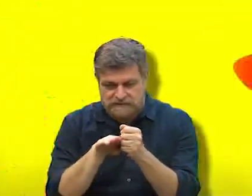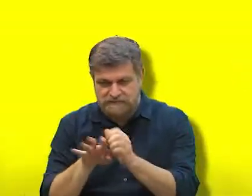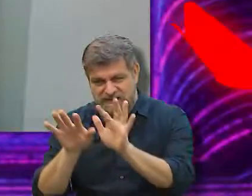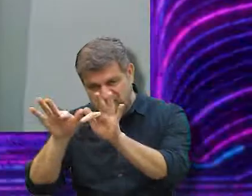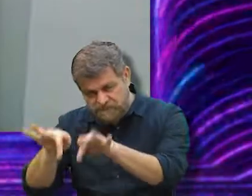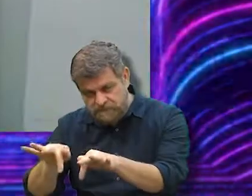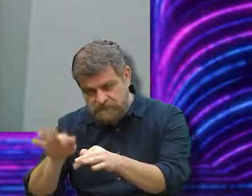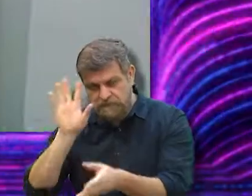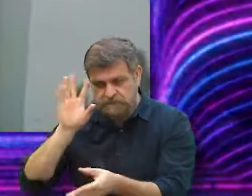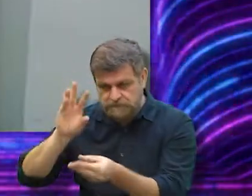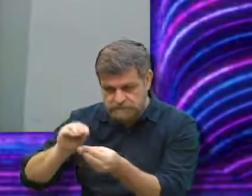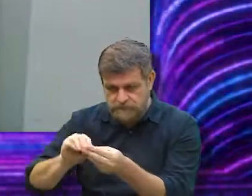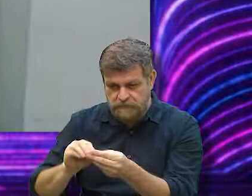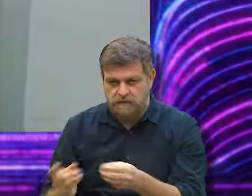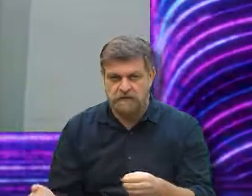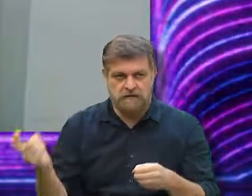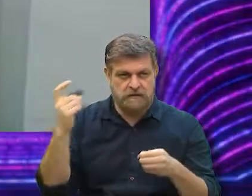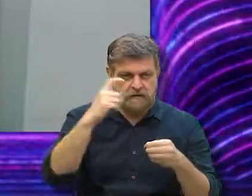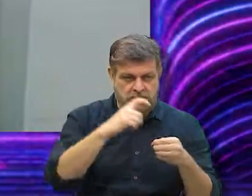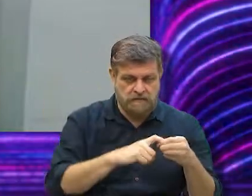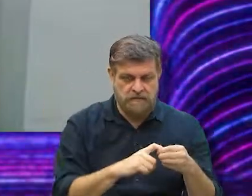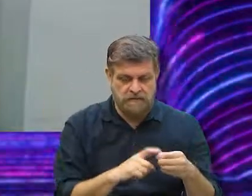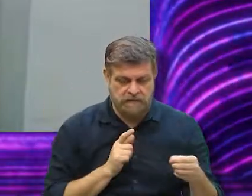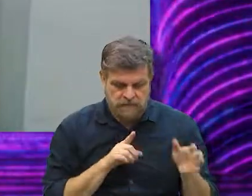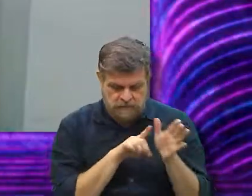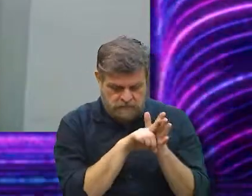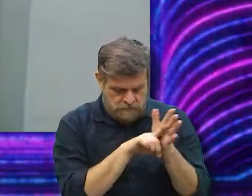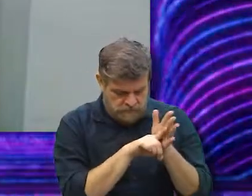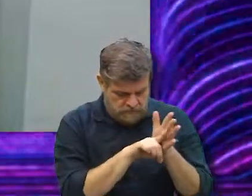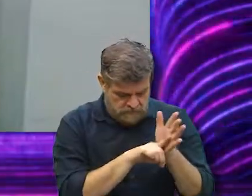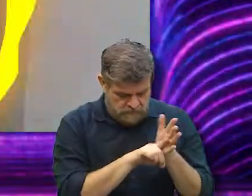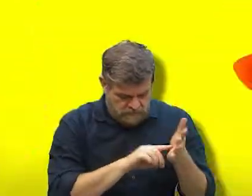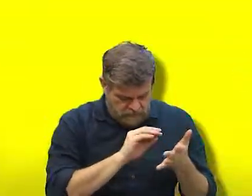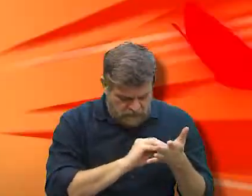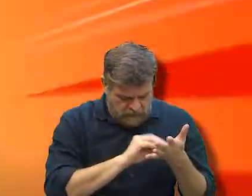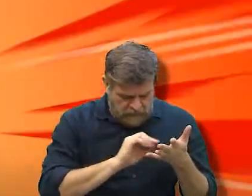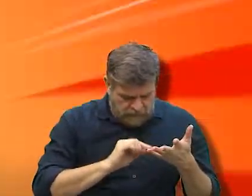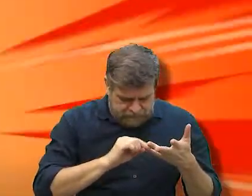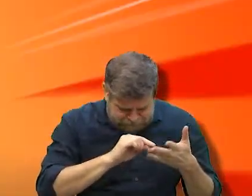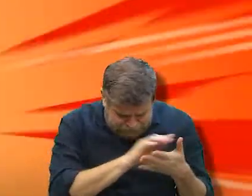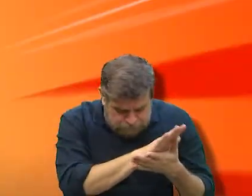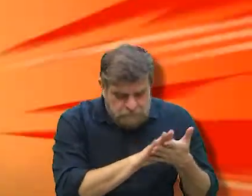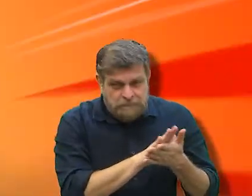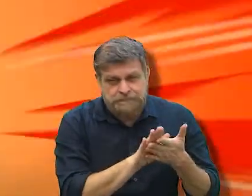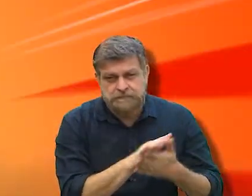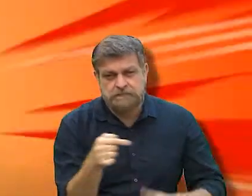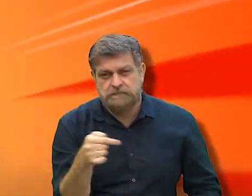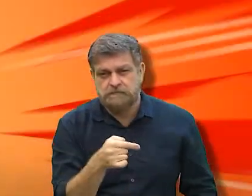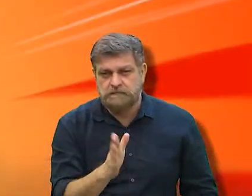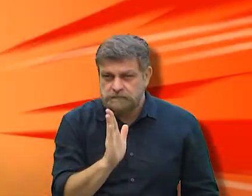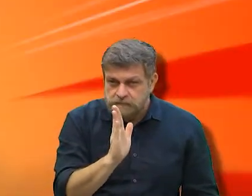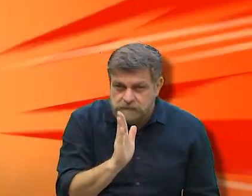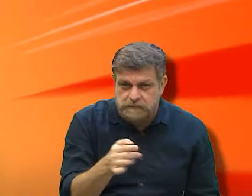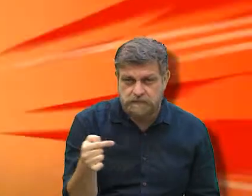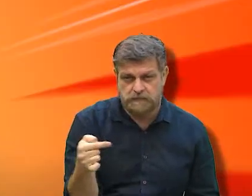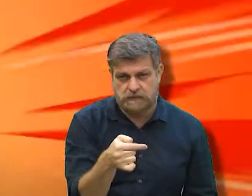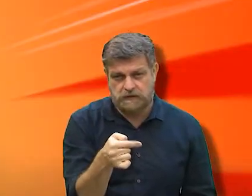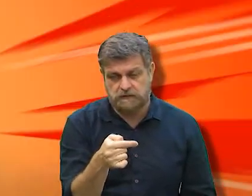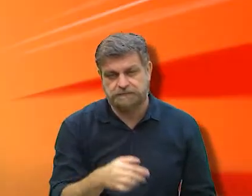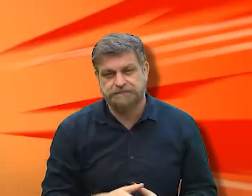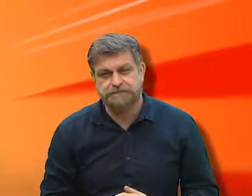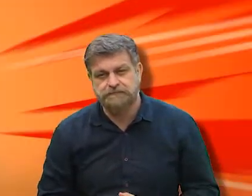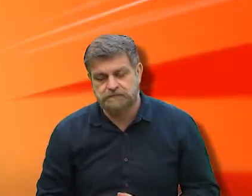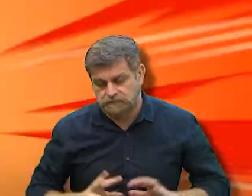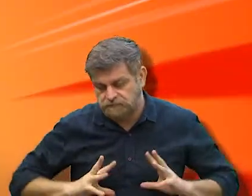a exata em si, eu trabalhava com sistemas. Então, o que tem sistemas? O que eu usava muito é lógica. Então, lógica